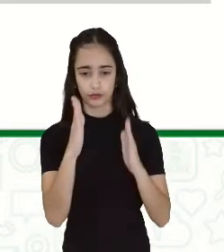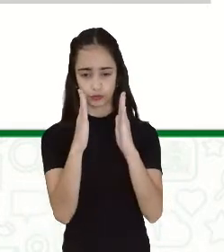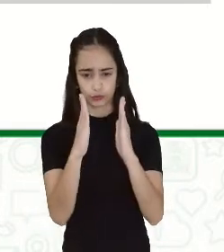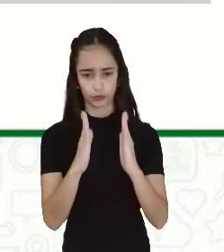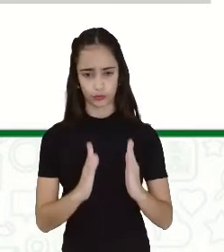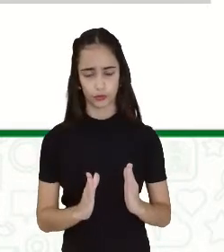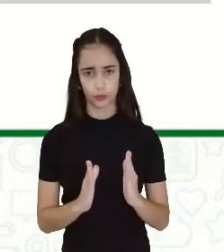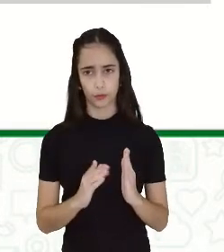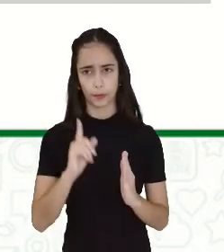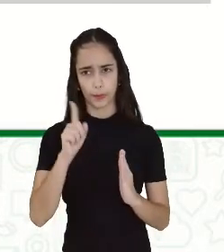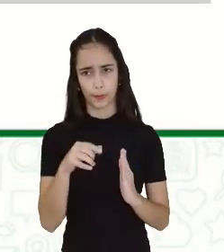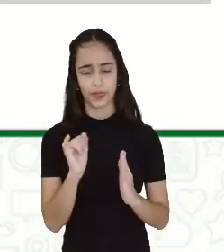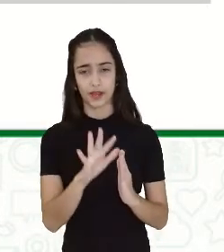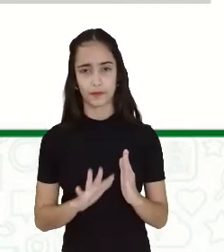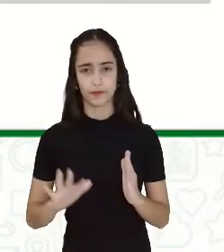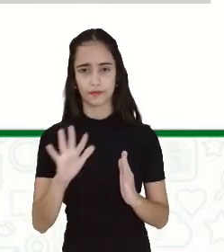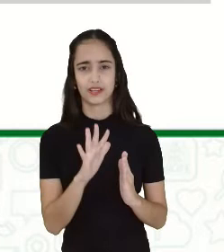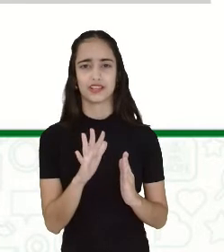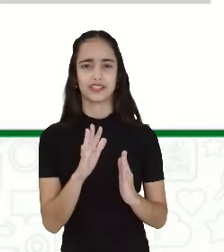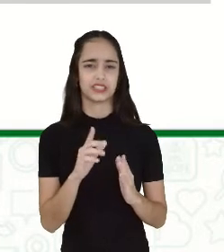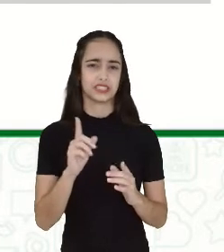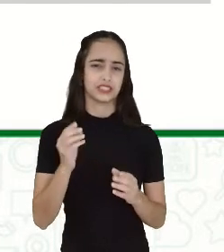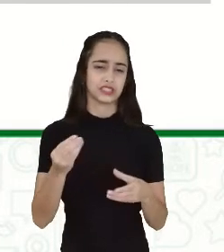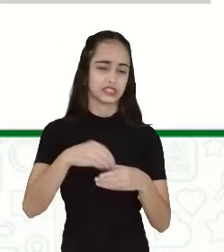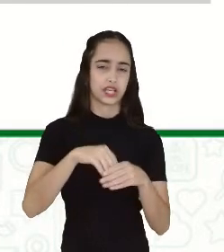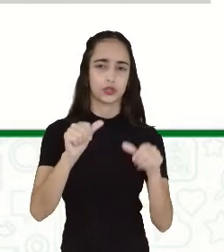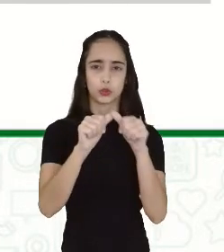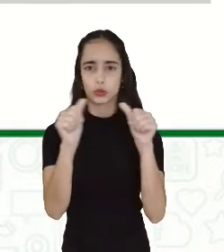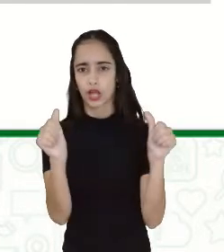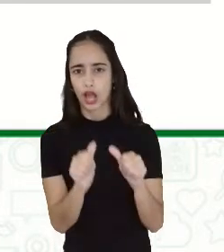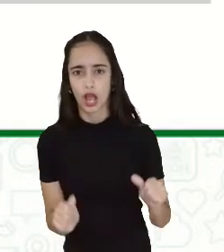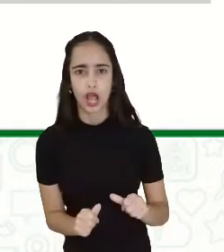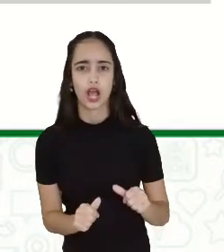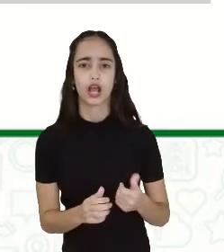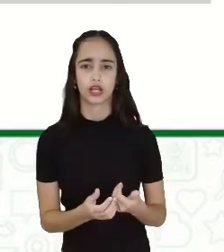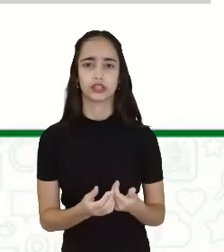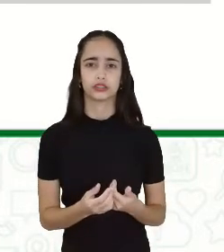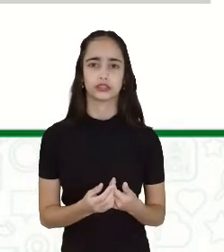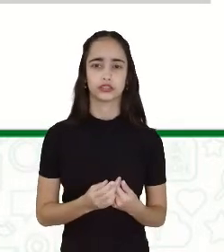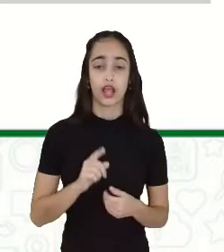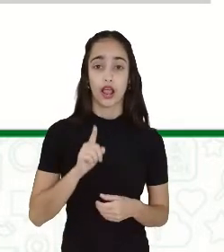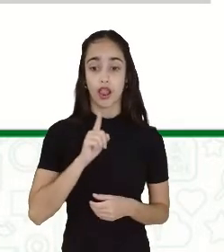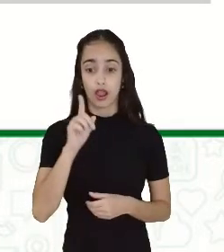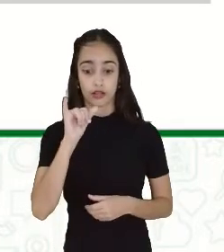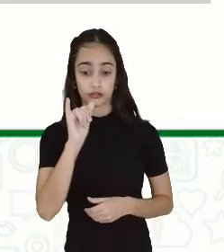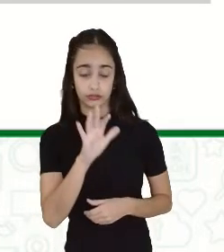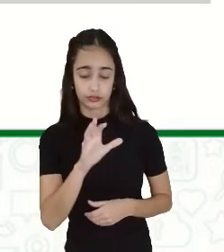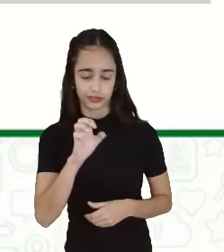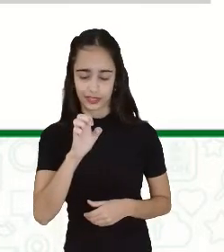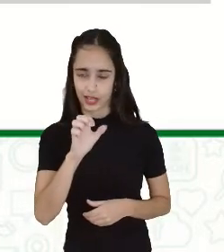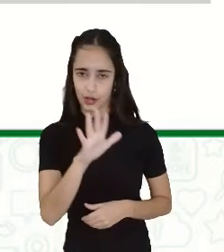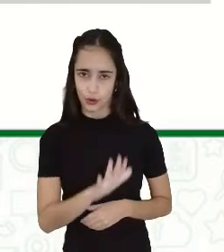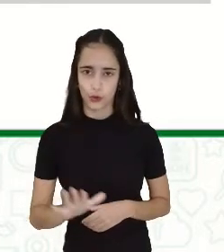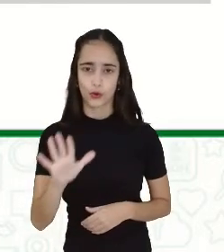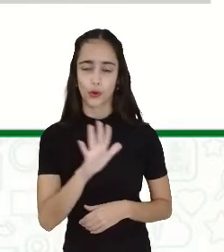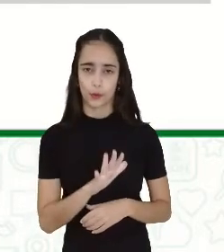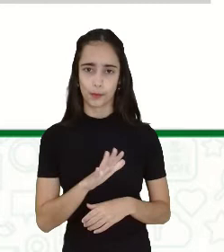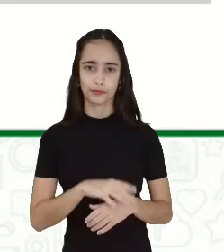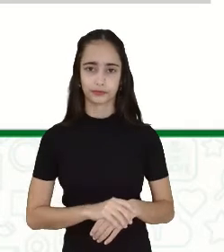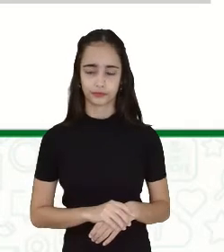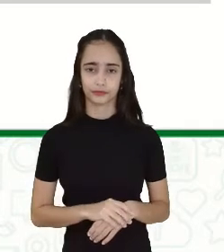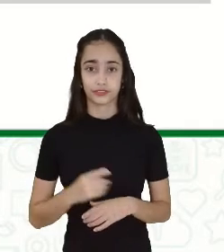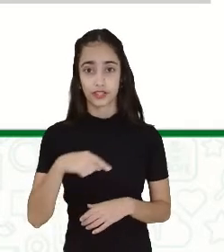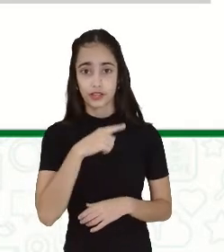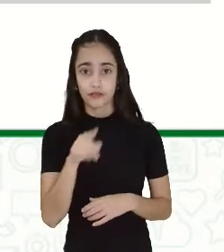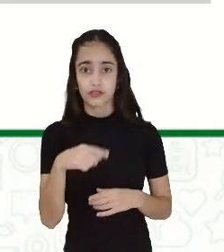de uma tendência da arte né de uma Vanguarda europeia chamada dadaísmo E vocês estão vendo aí